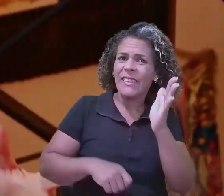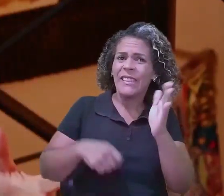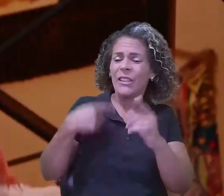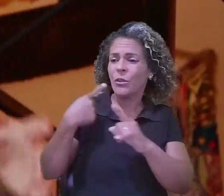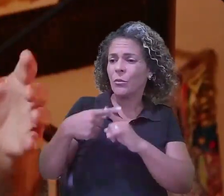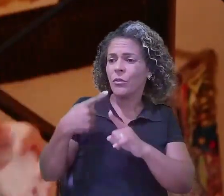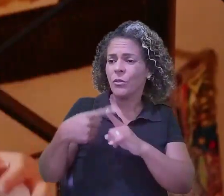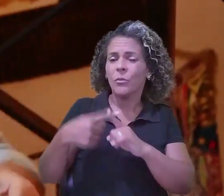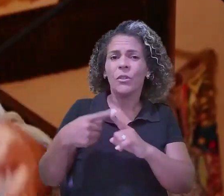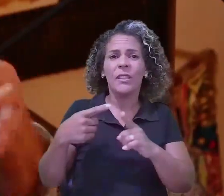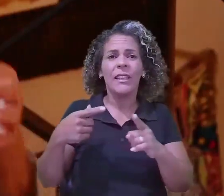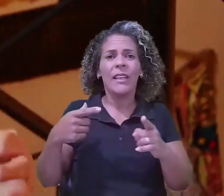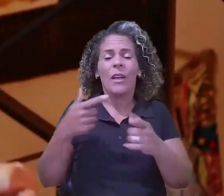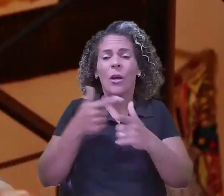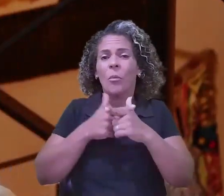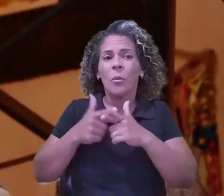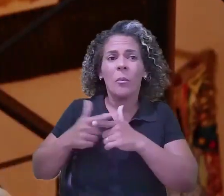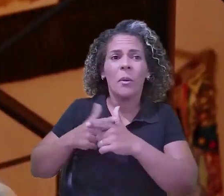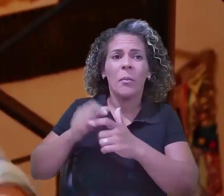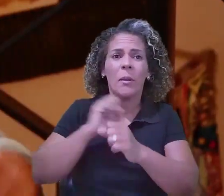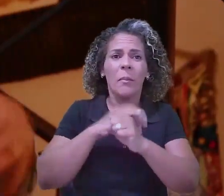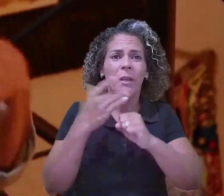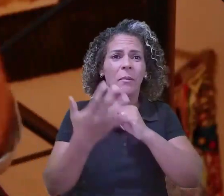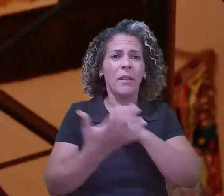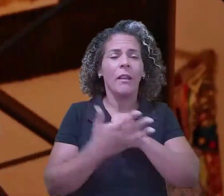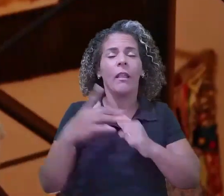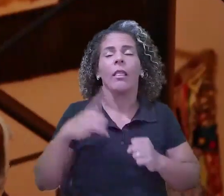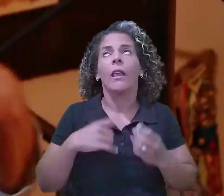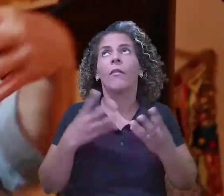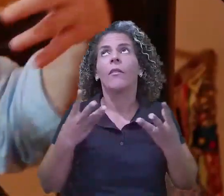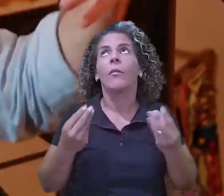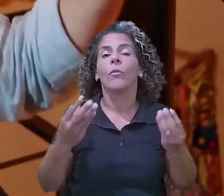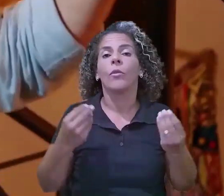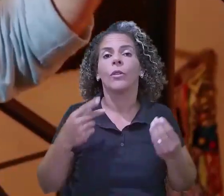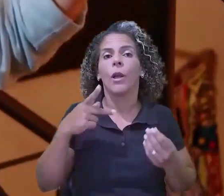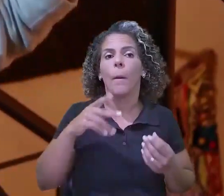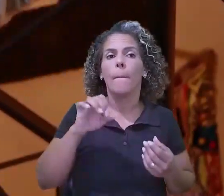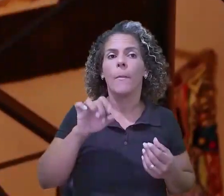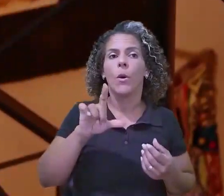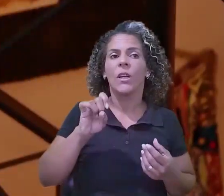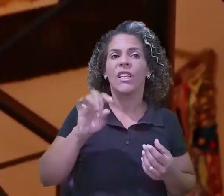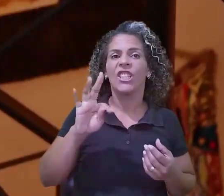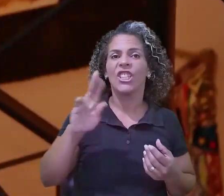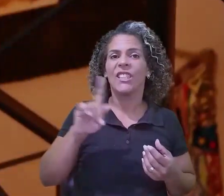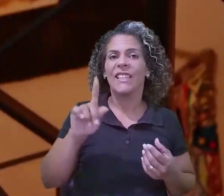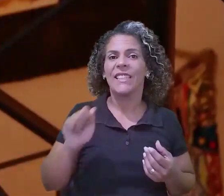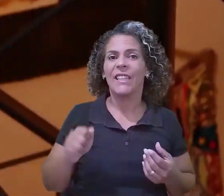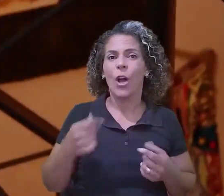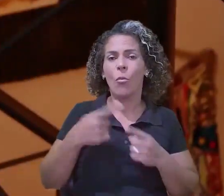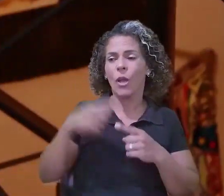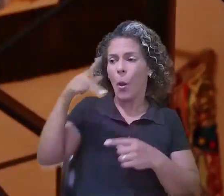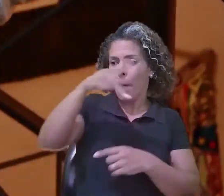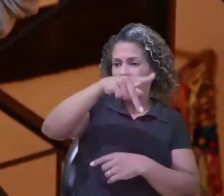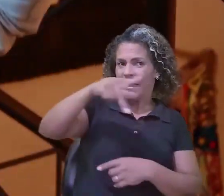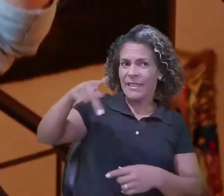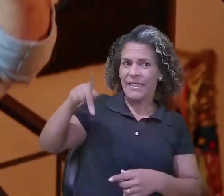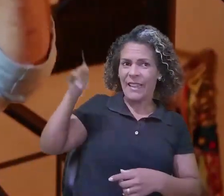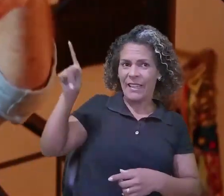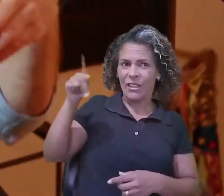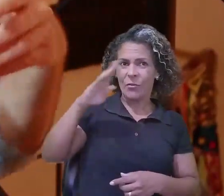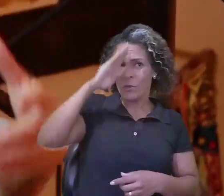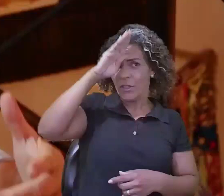igual. Nunca vi tanta politização, porque assim, o presidente da República tem uma posição política. E